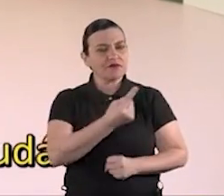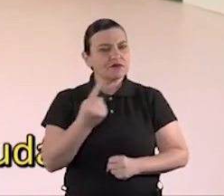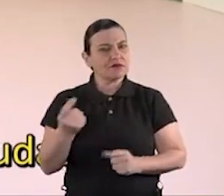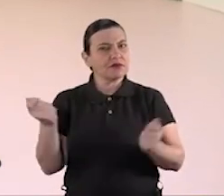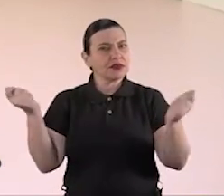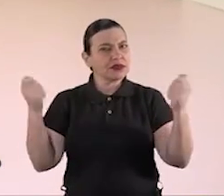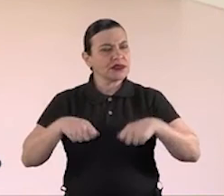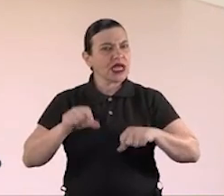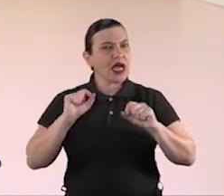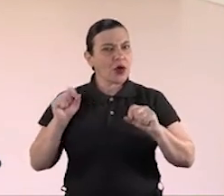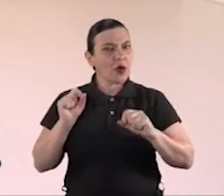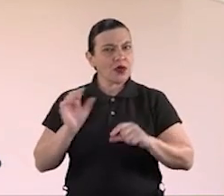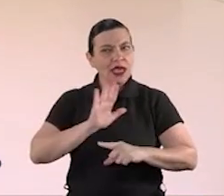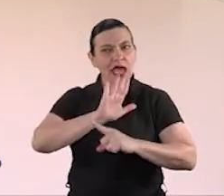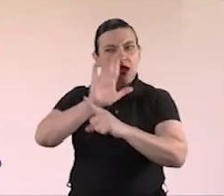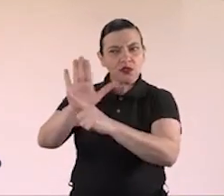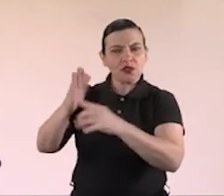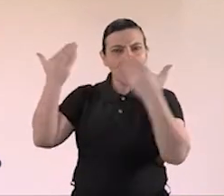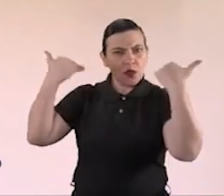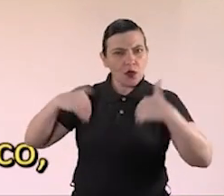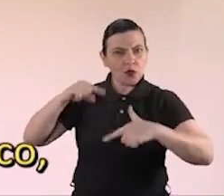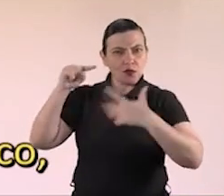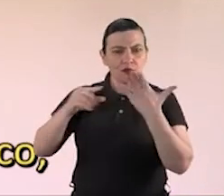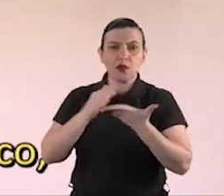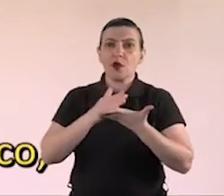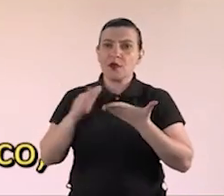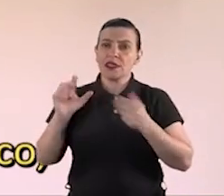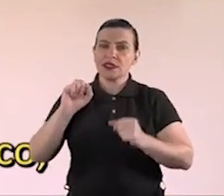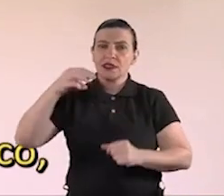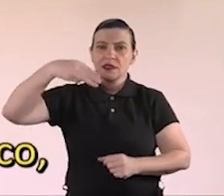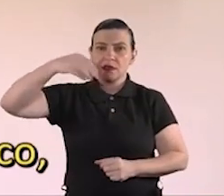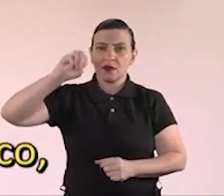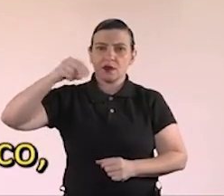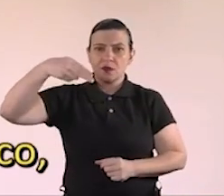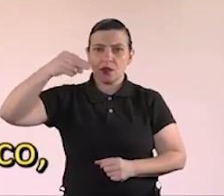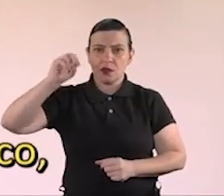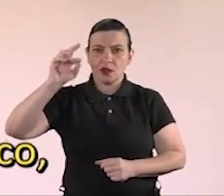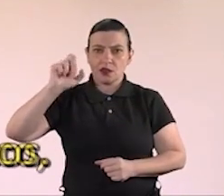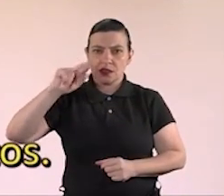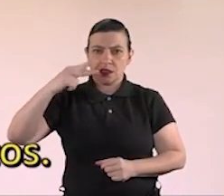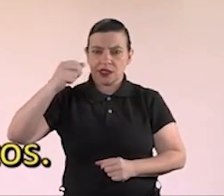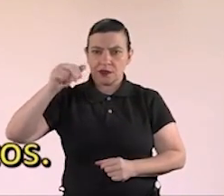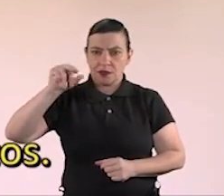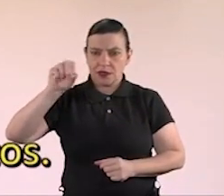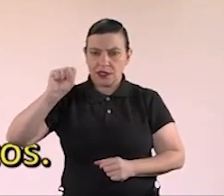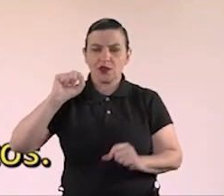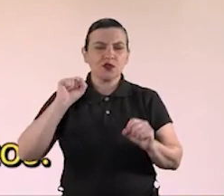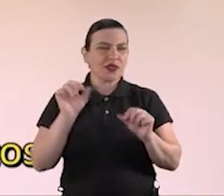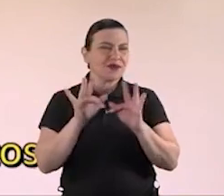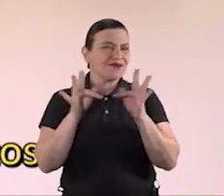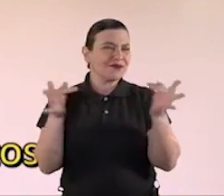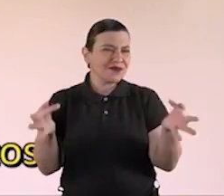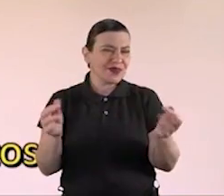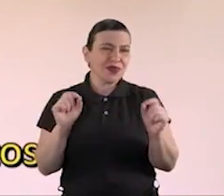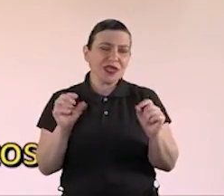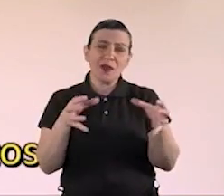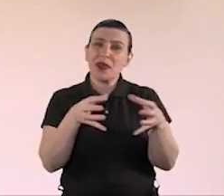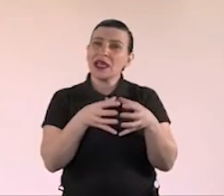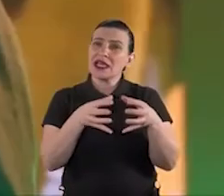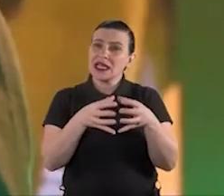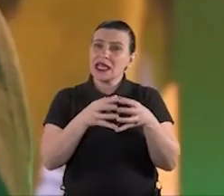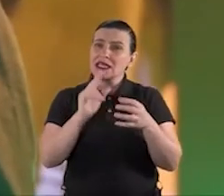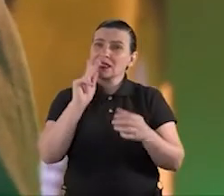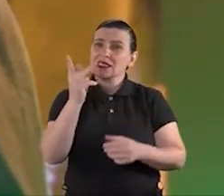apoiar uma capacidade imunológica saudável vamos começar pelos monoterpenos monoterpenos no sentido mais básico são apenas uma